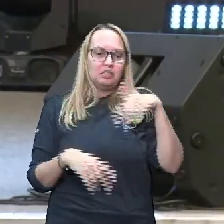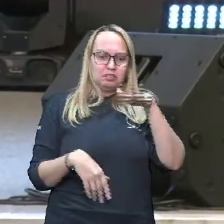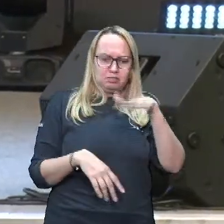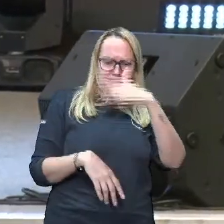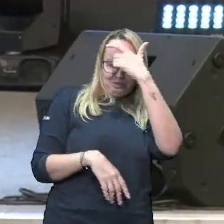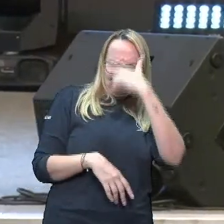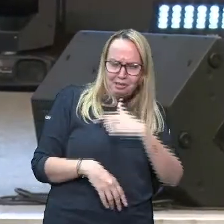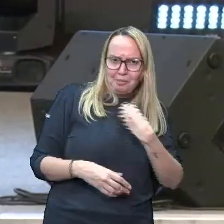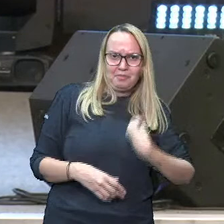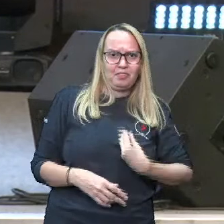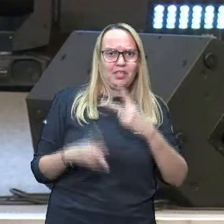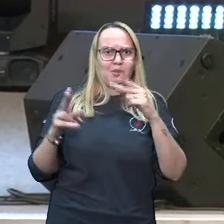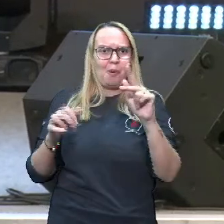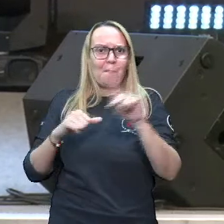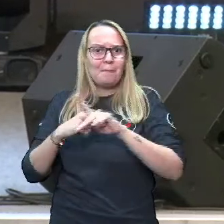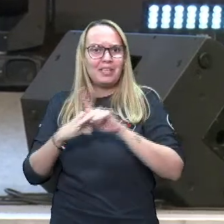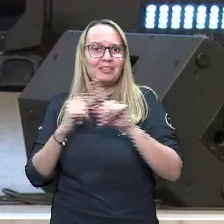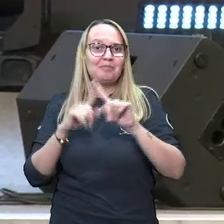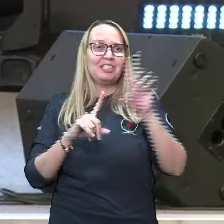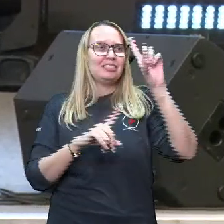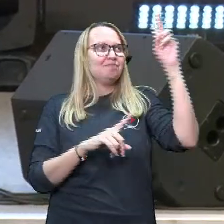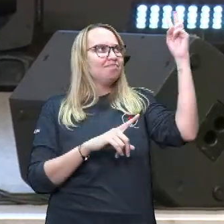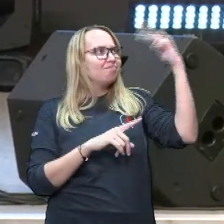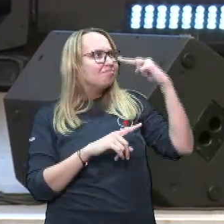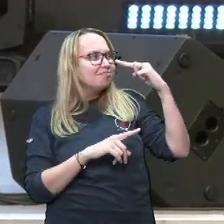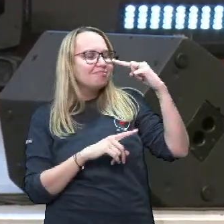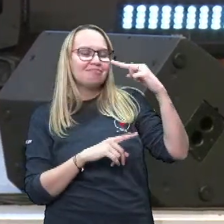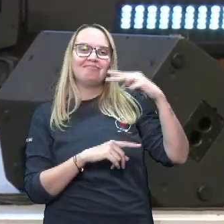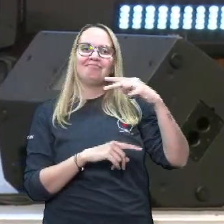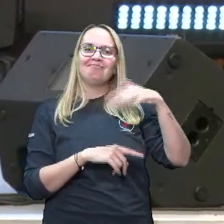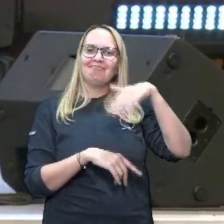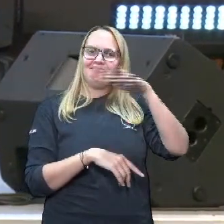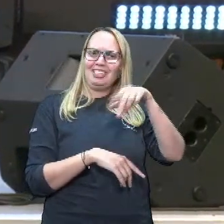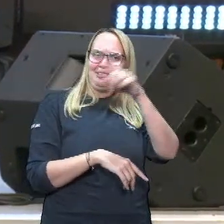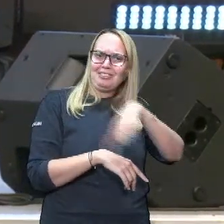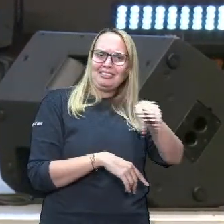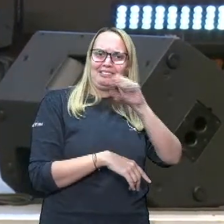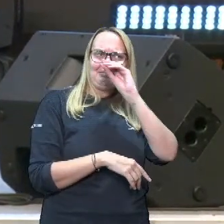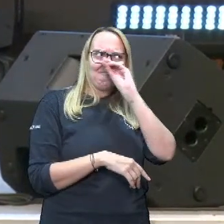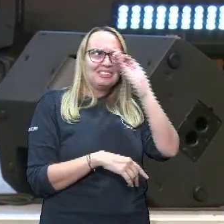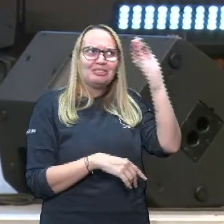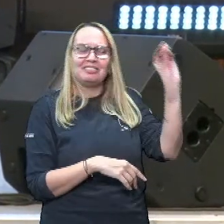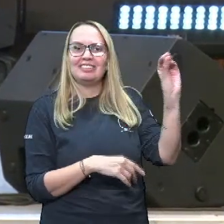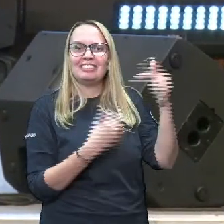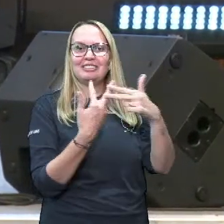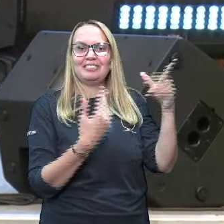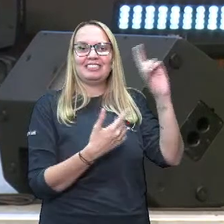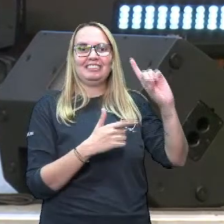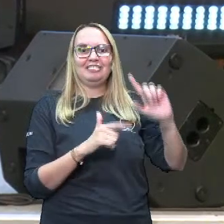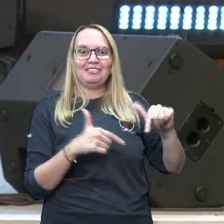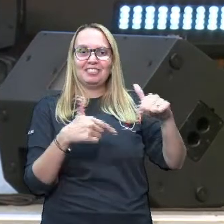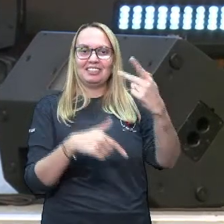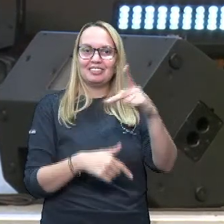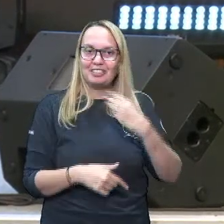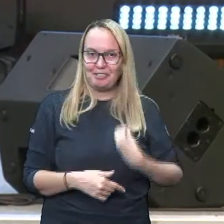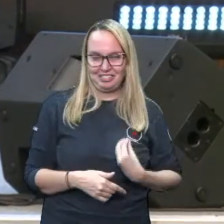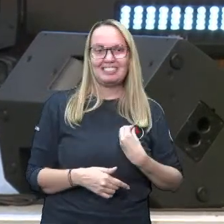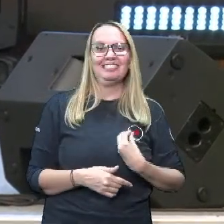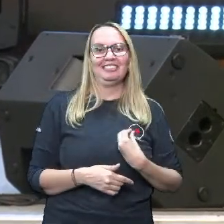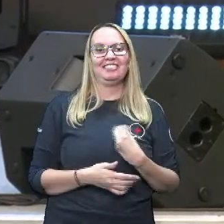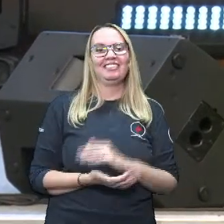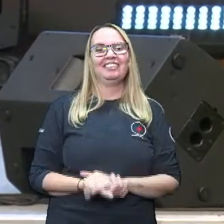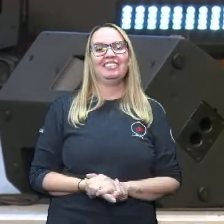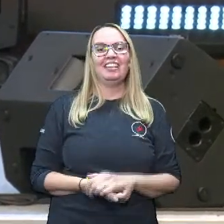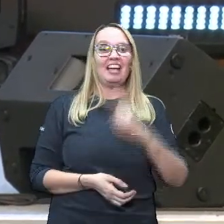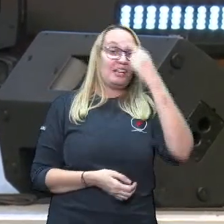que Pedro viveu? E Deus está olhando para você e dizendo, quem é você para menosprezar tudo que eu tenho para fazer na sua vida? Sinceramente,